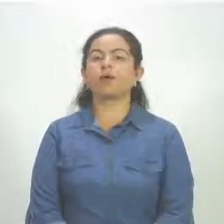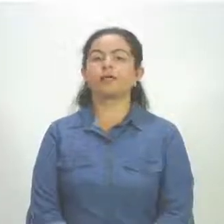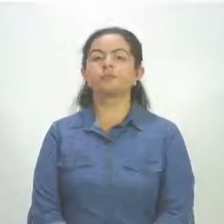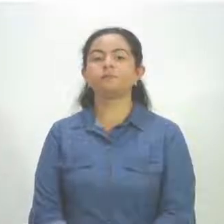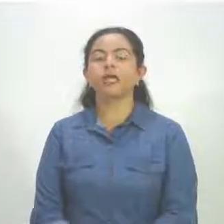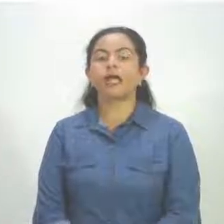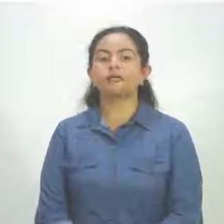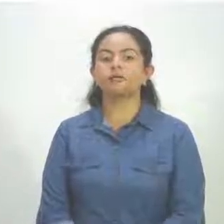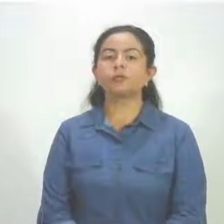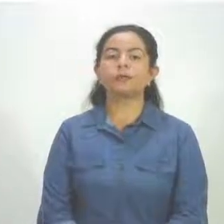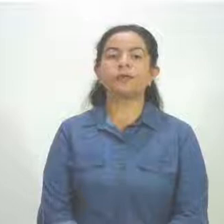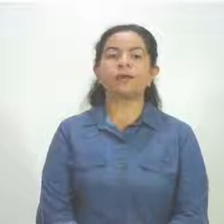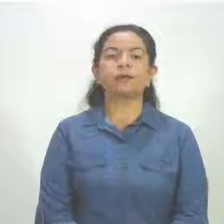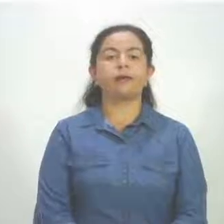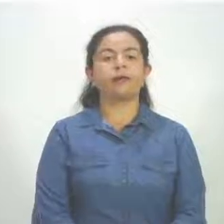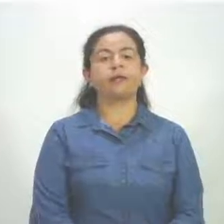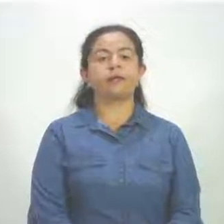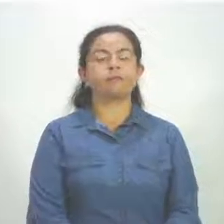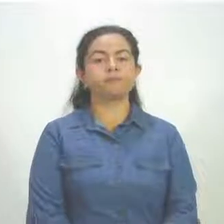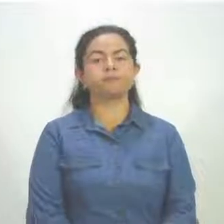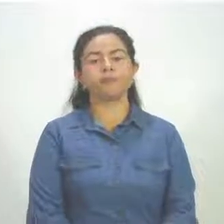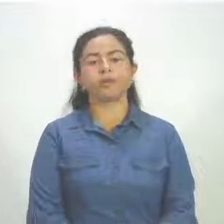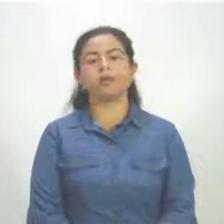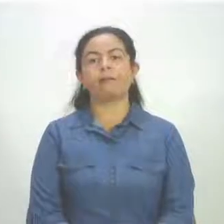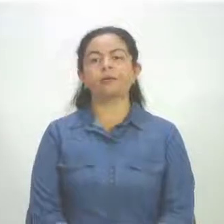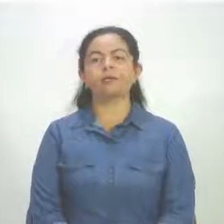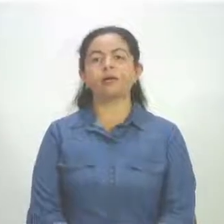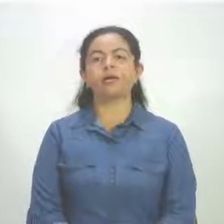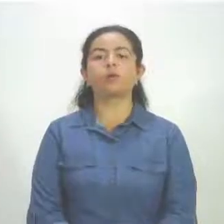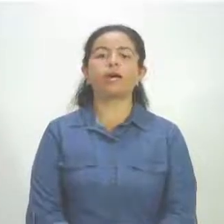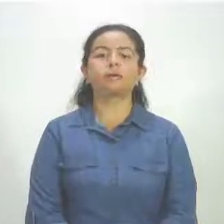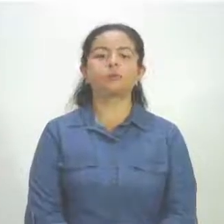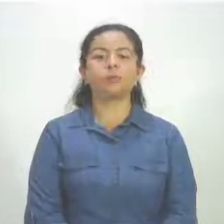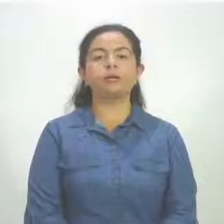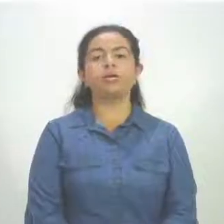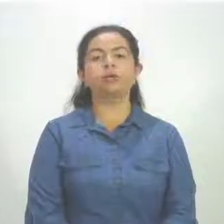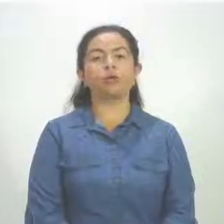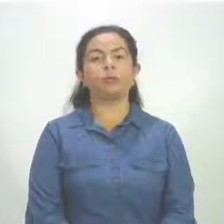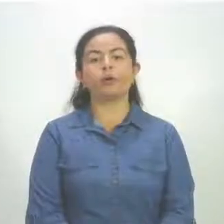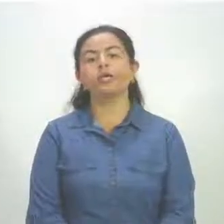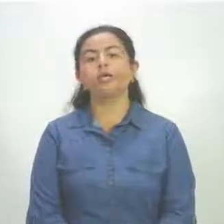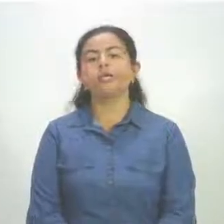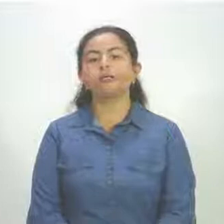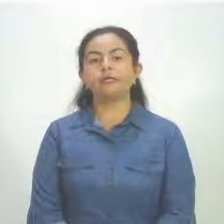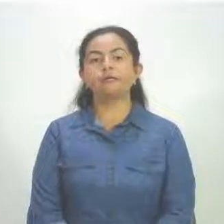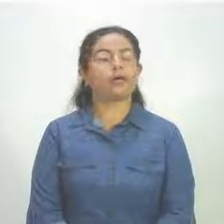Campus Maués. Essa turma também, a matriz curricular do primeiro ano